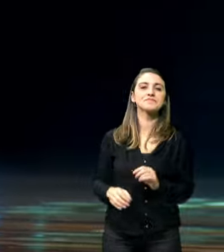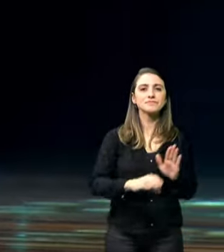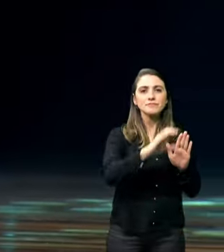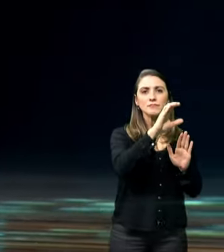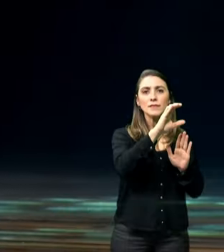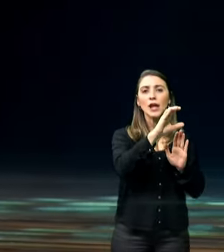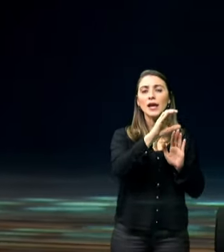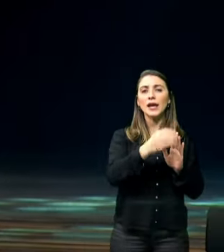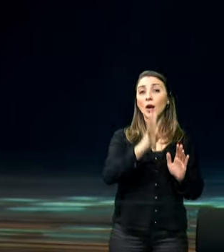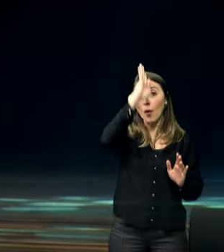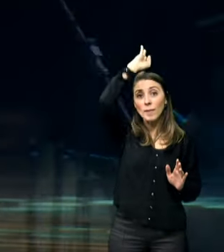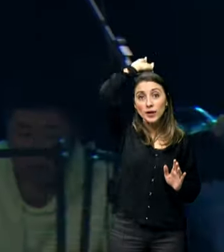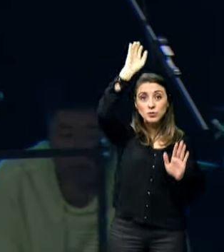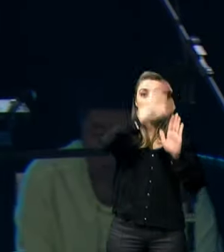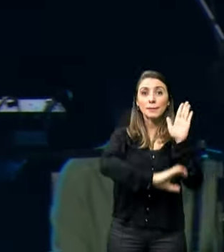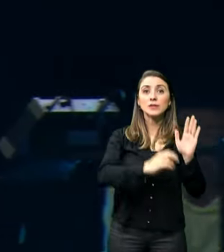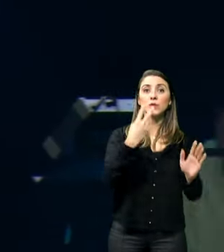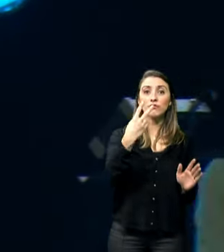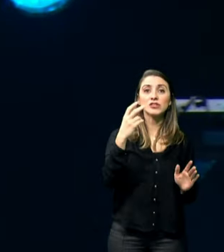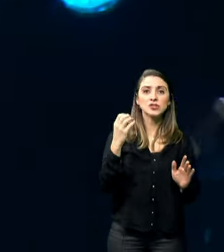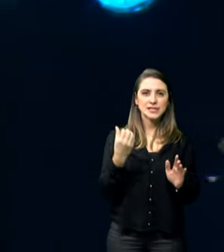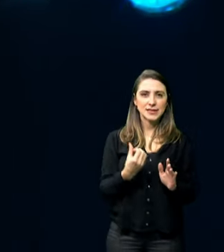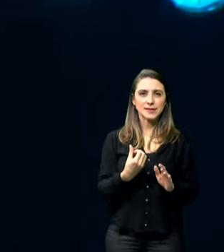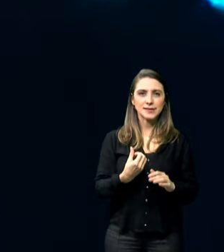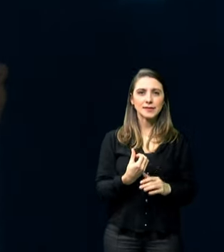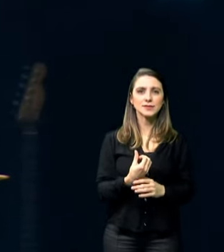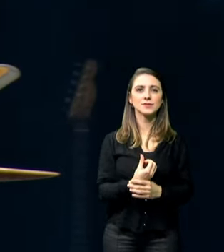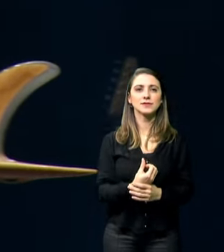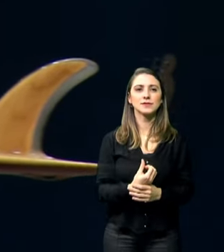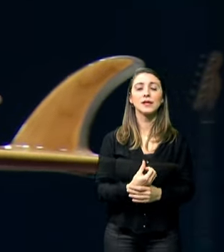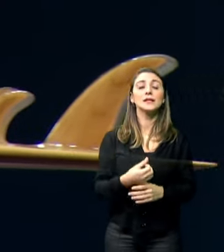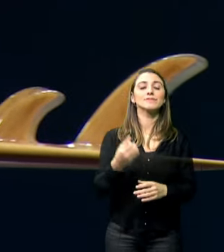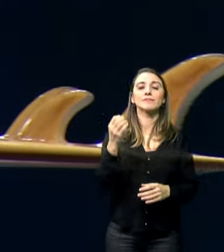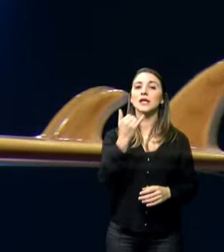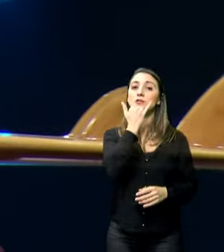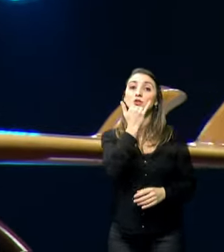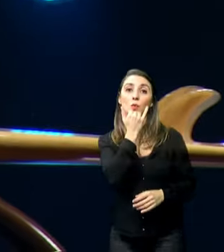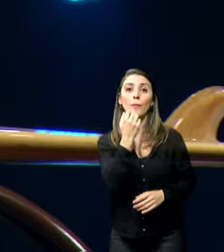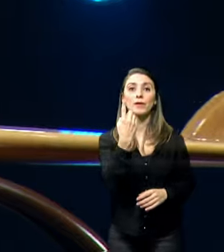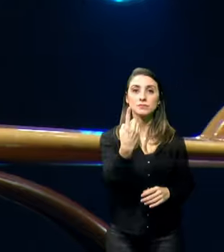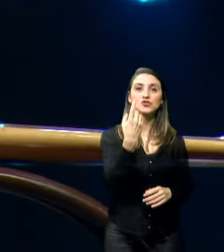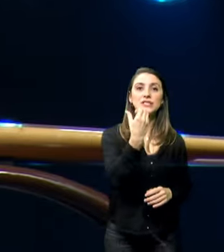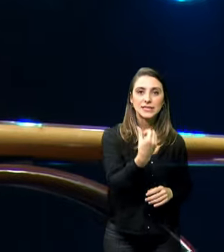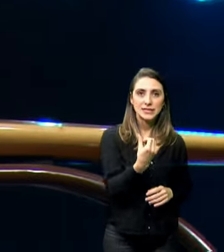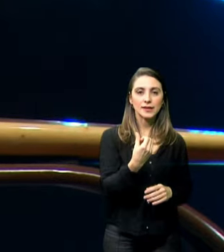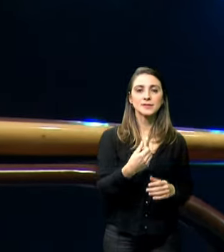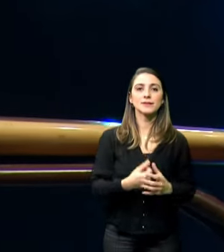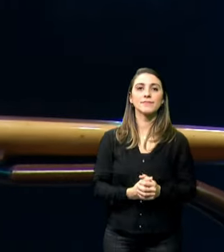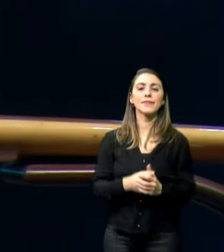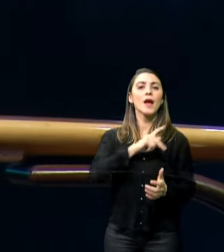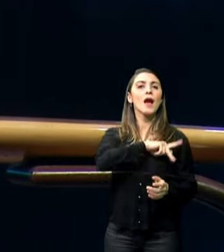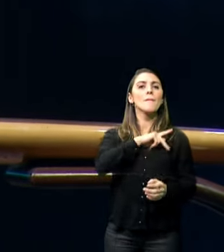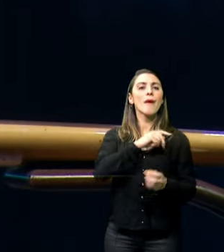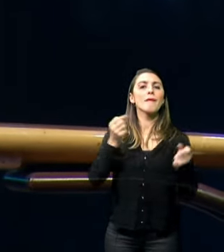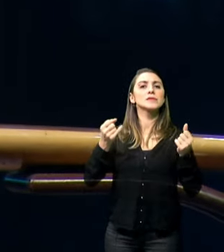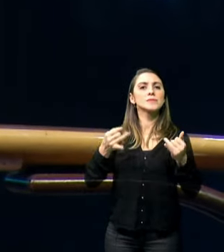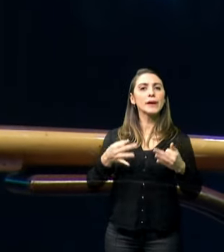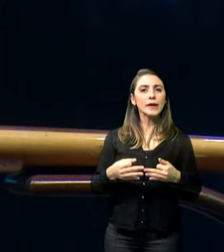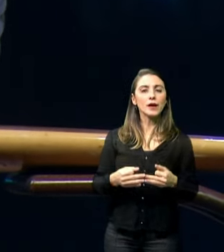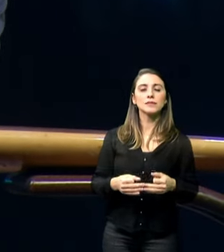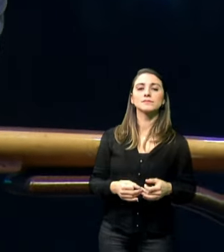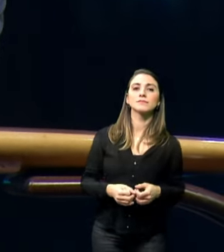26 cooperadores de Paulo. Olha como é que se tinha relacionamento. Aí Paulo fala de um cara interessante, é um